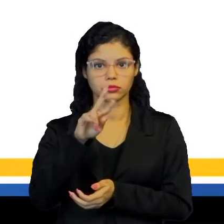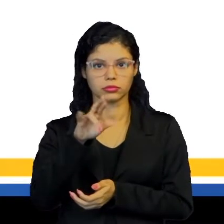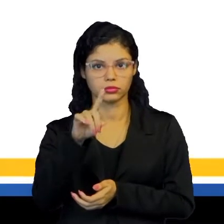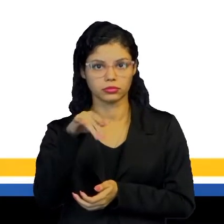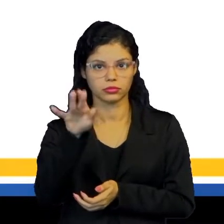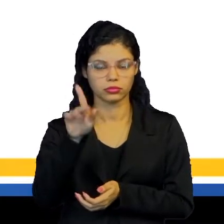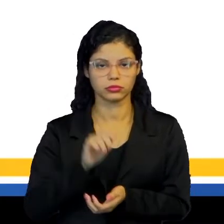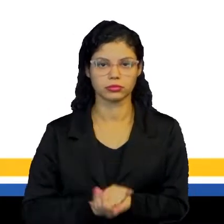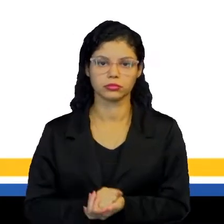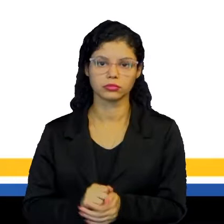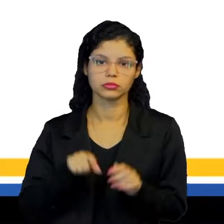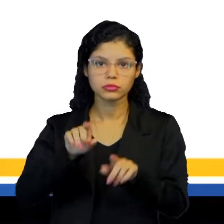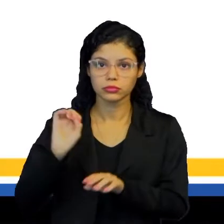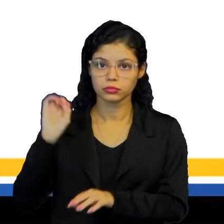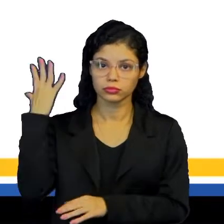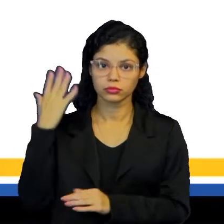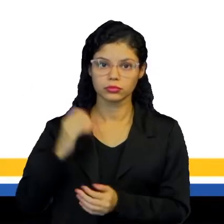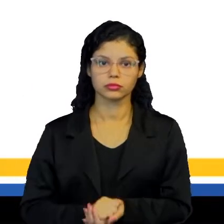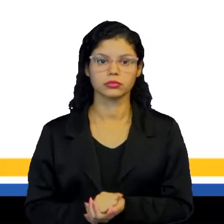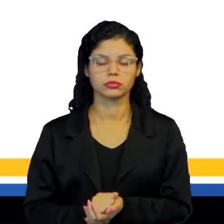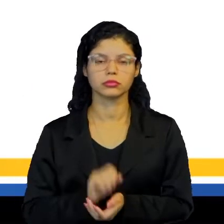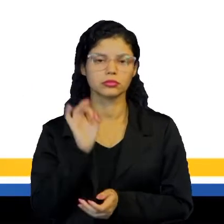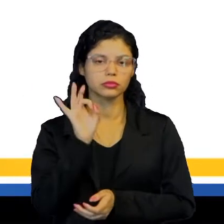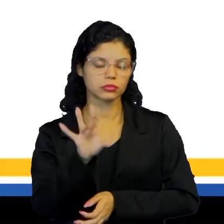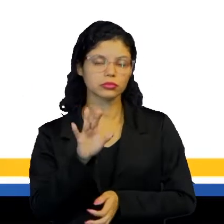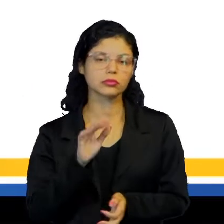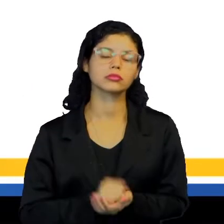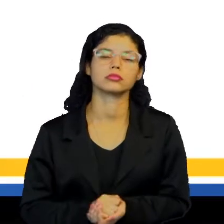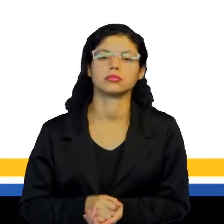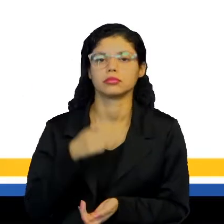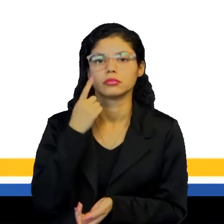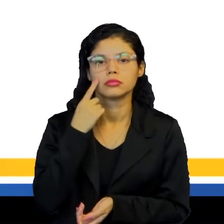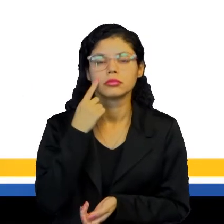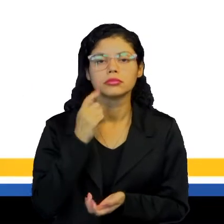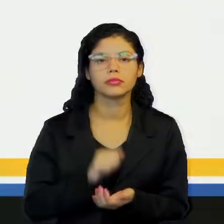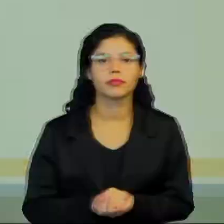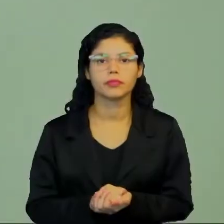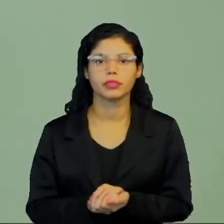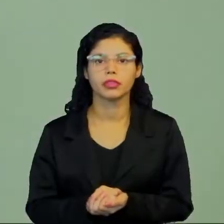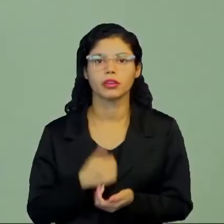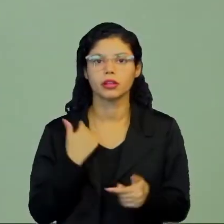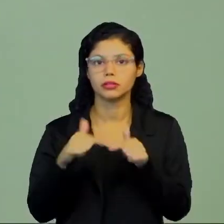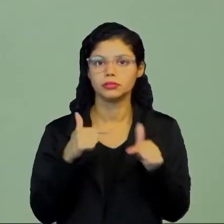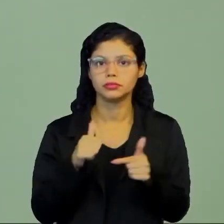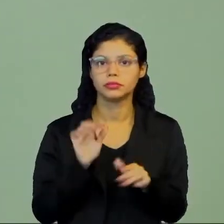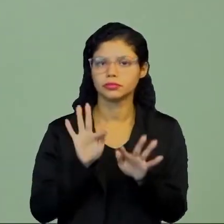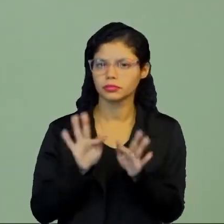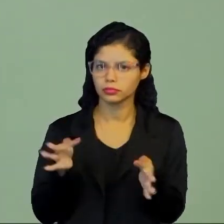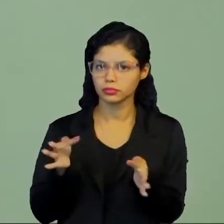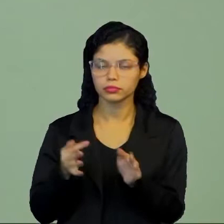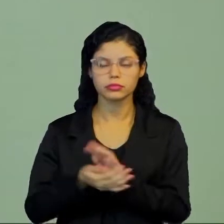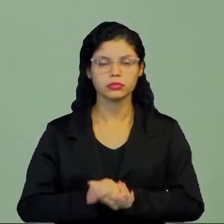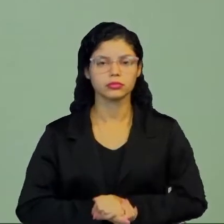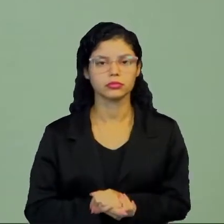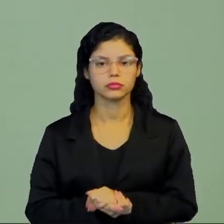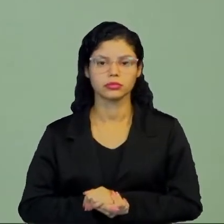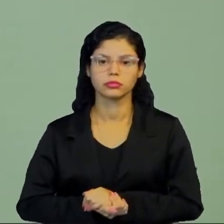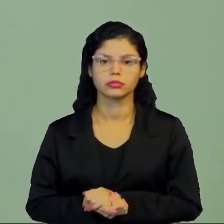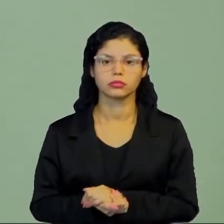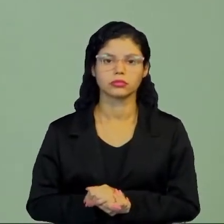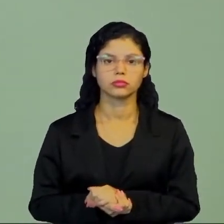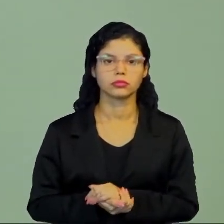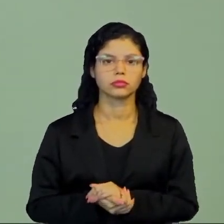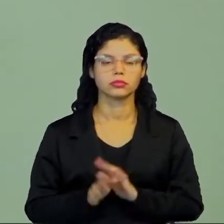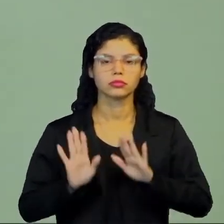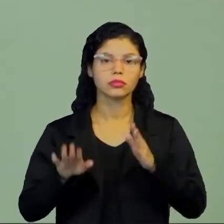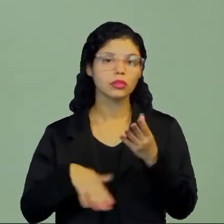censitária. Então, nesse caso, é só você trabalhar simples.